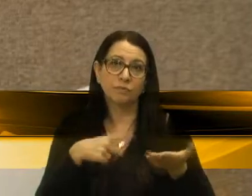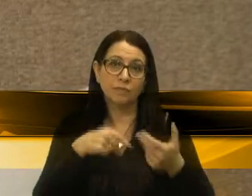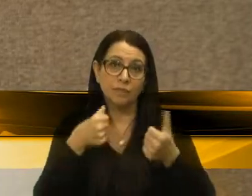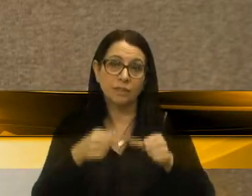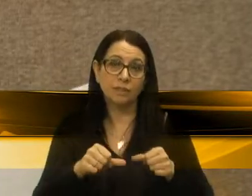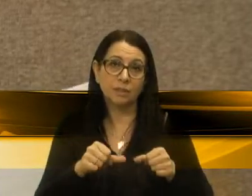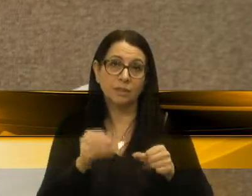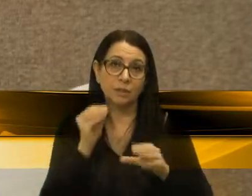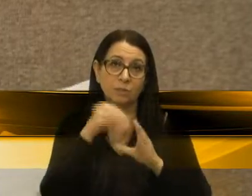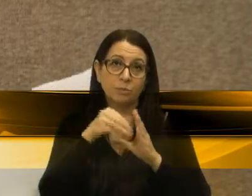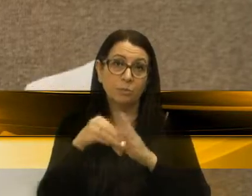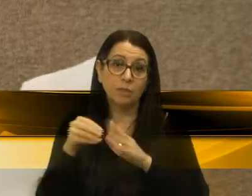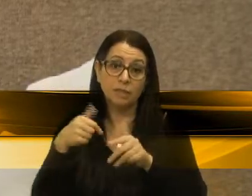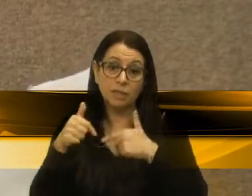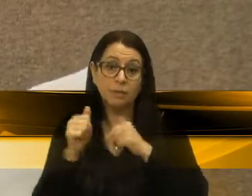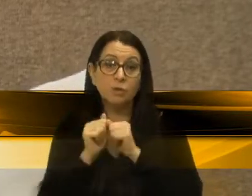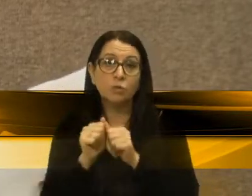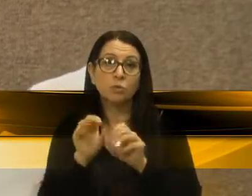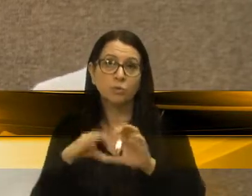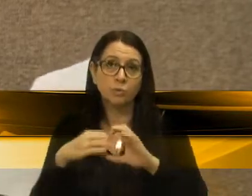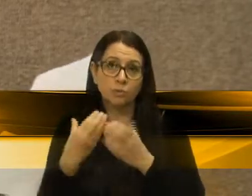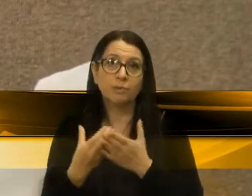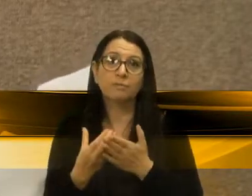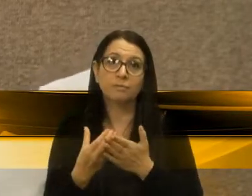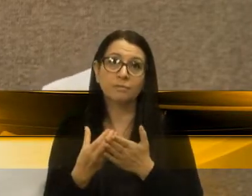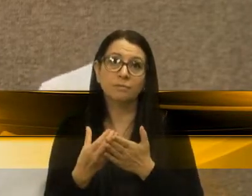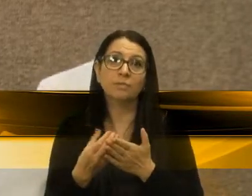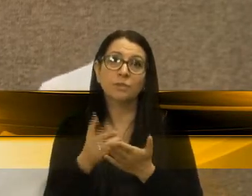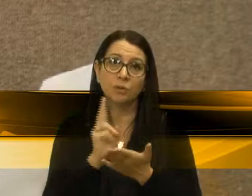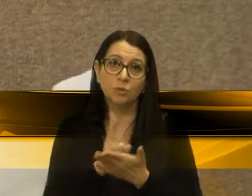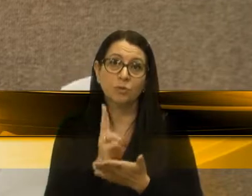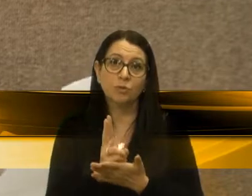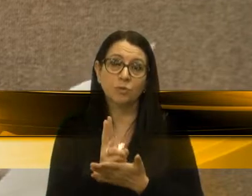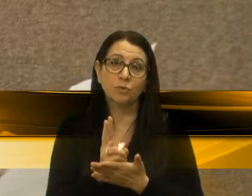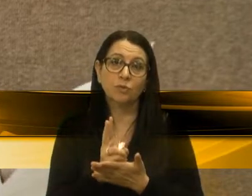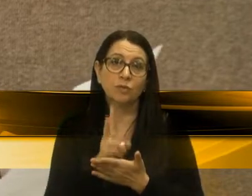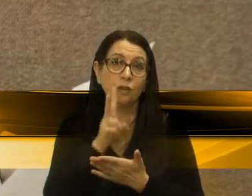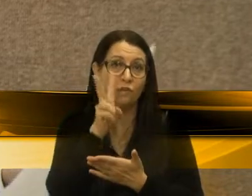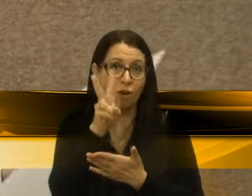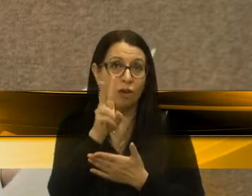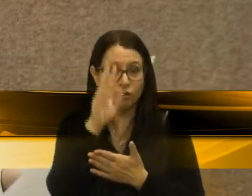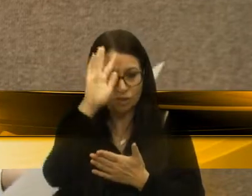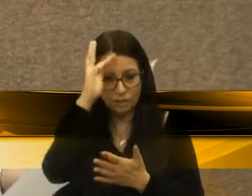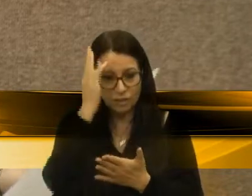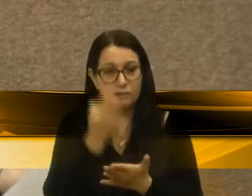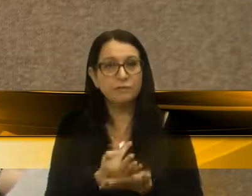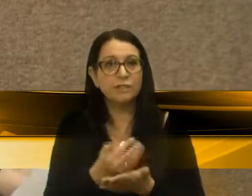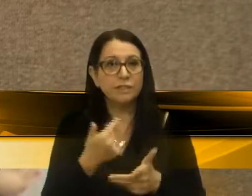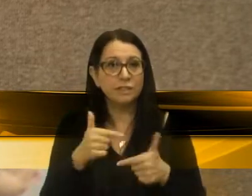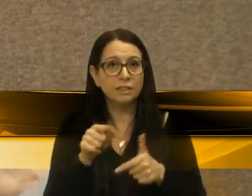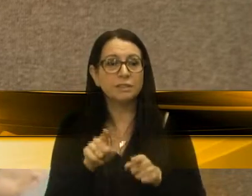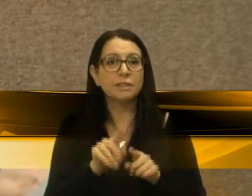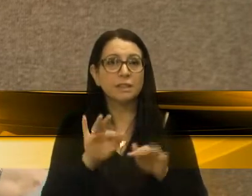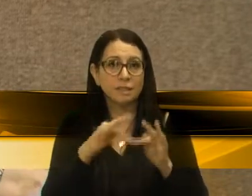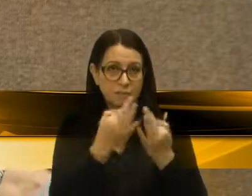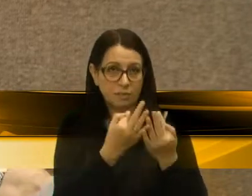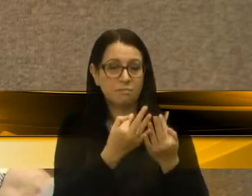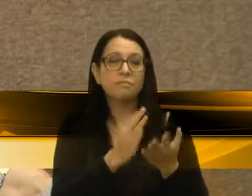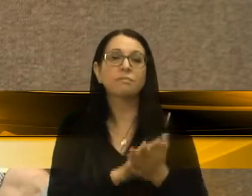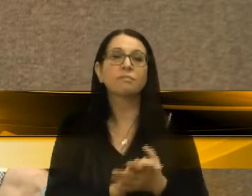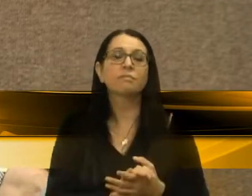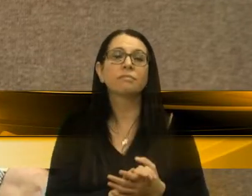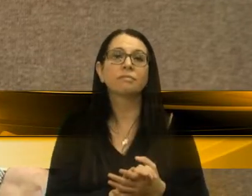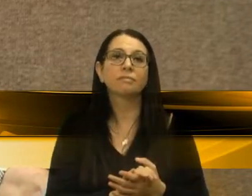ali inseridas e trabalhando nessa comunidade. Continuam fortes na fé e no trabalho também.